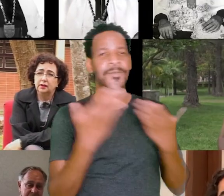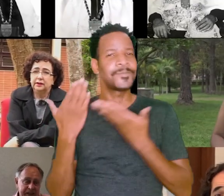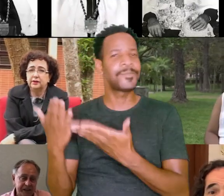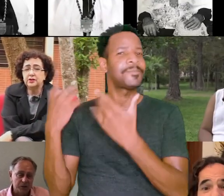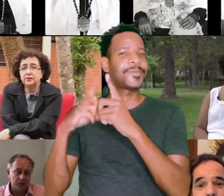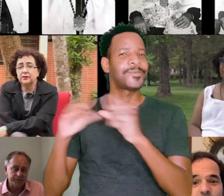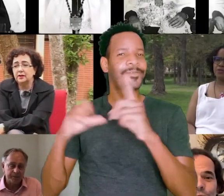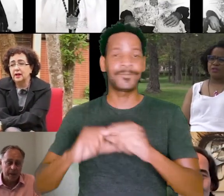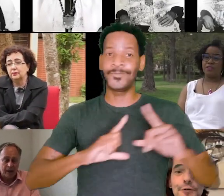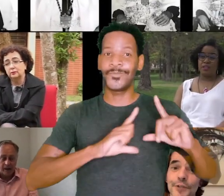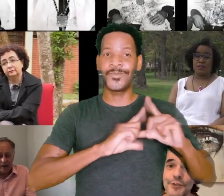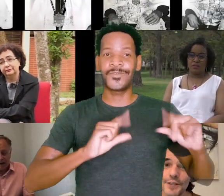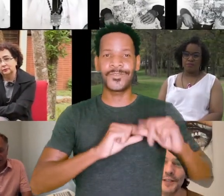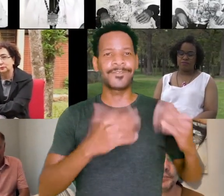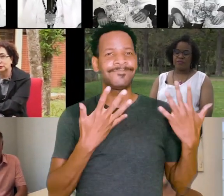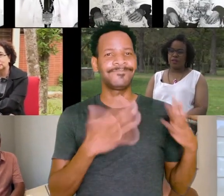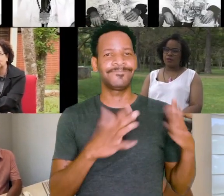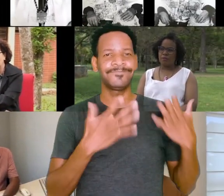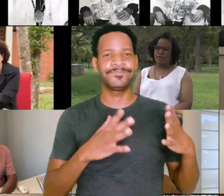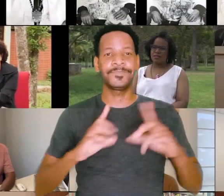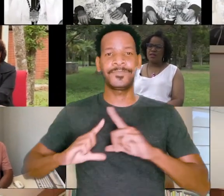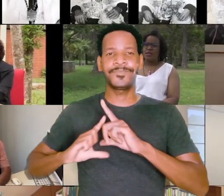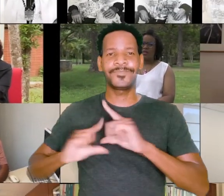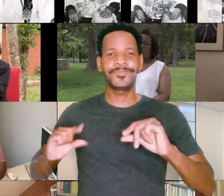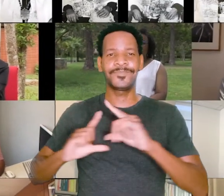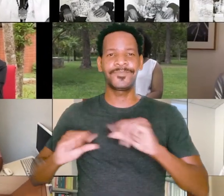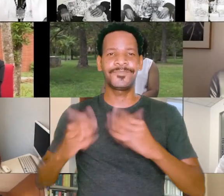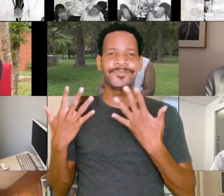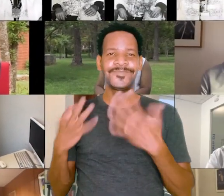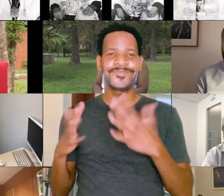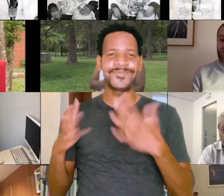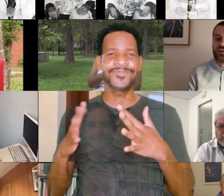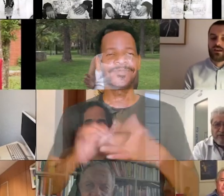UFJF! Parabéns, UFJF! Parabéns, UFJF! Parabéns, UFJF!